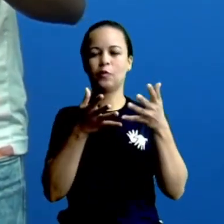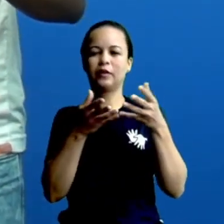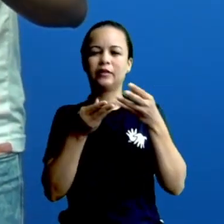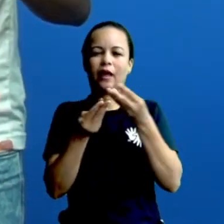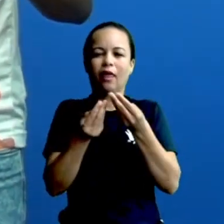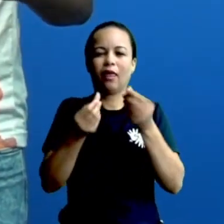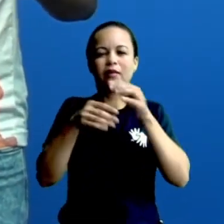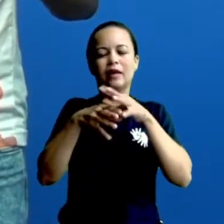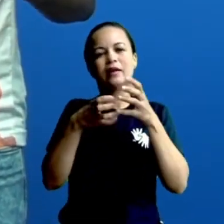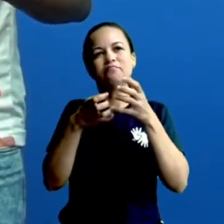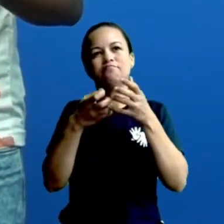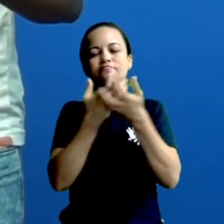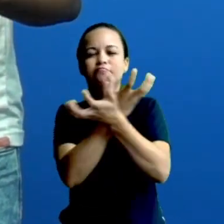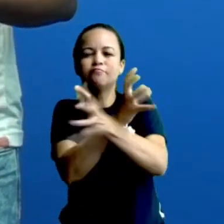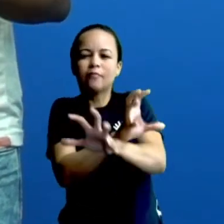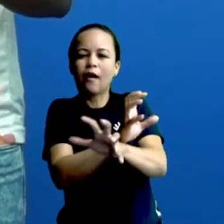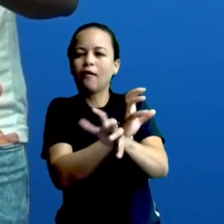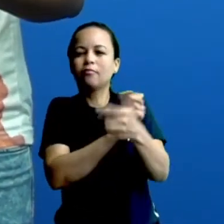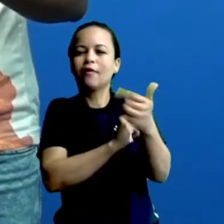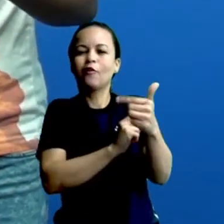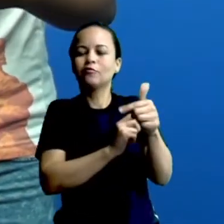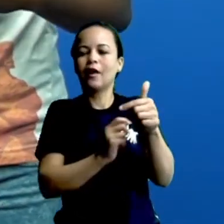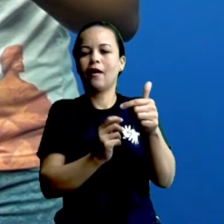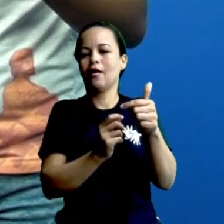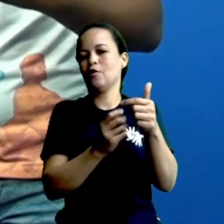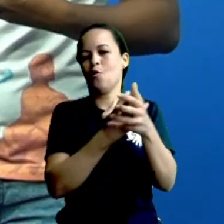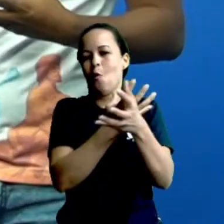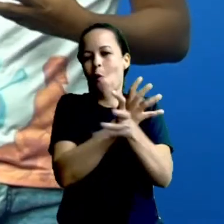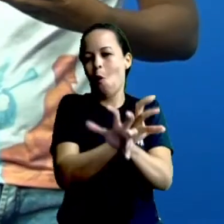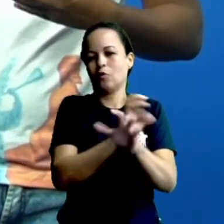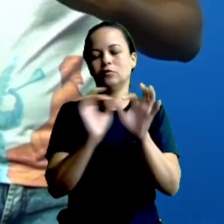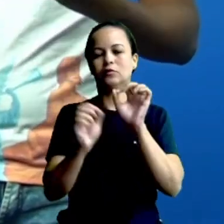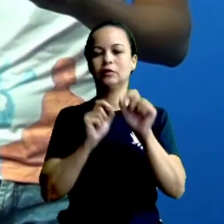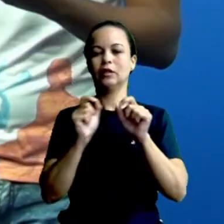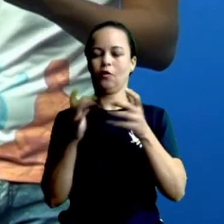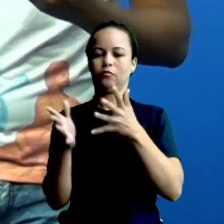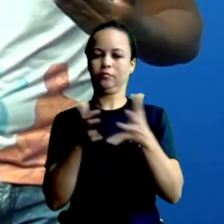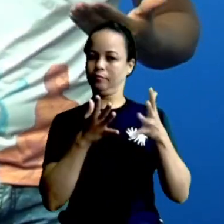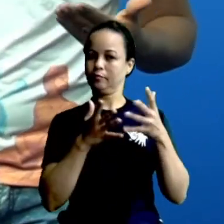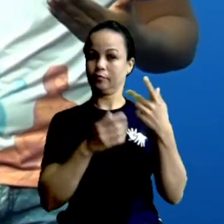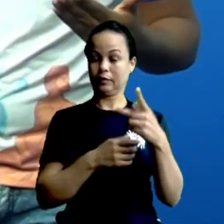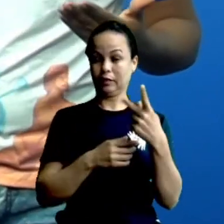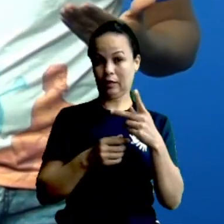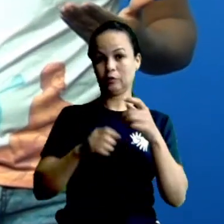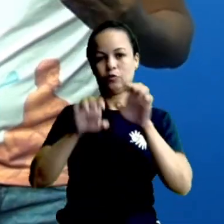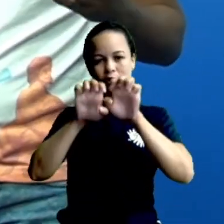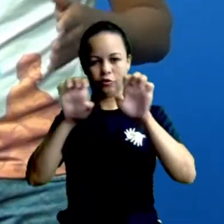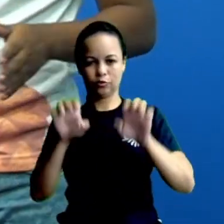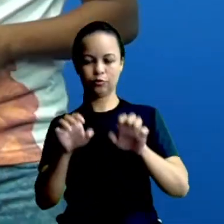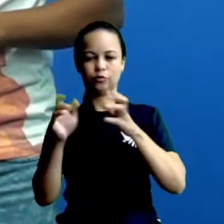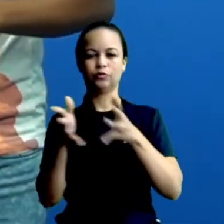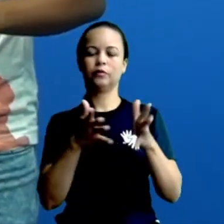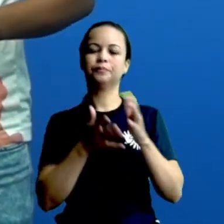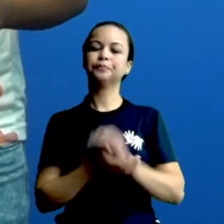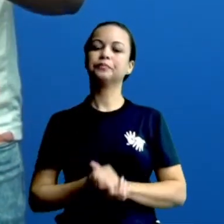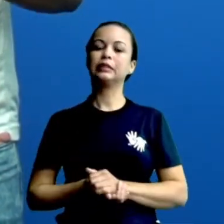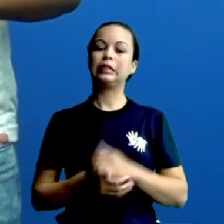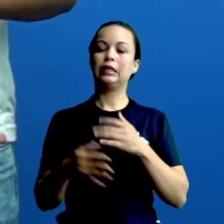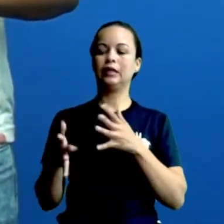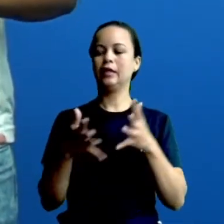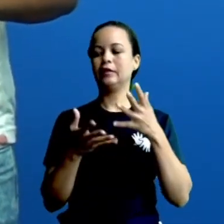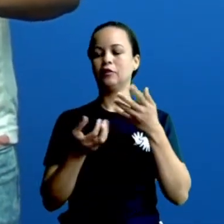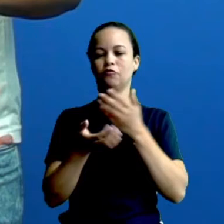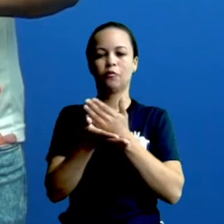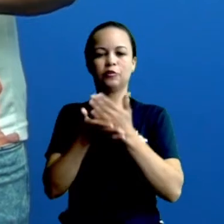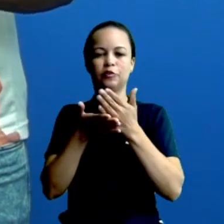eles são invertebrados e não possuem ossos, nenhum exoesqueleto em sua estrutura. Então, vamos lá,